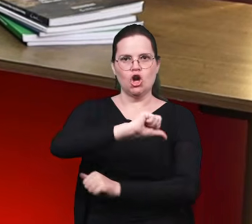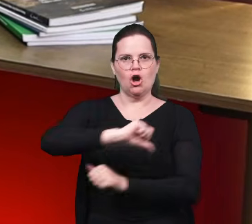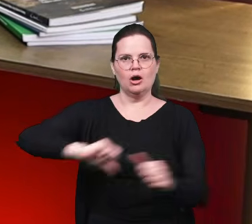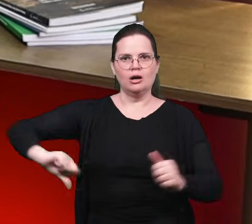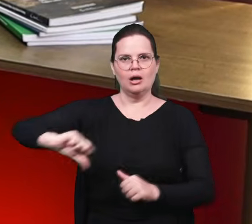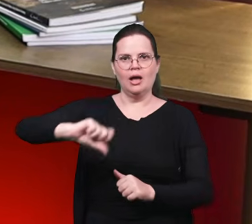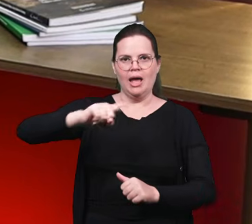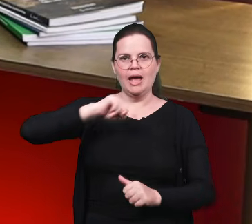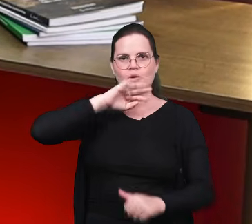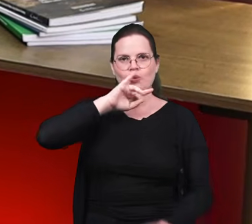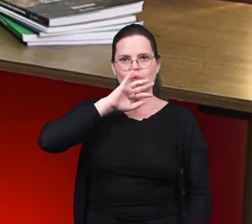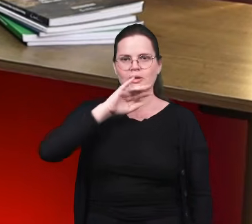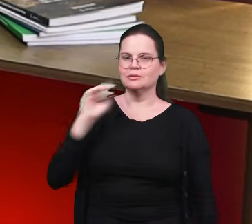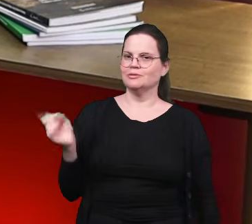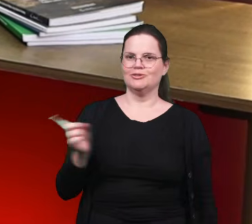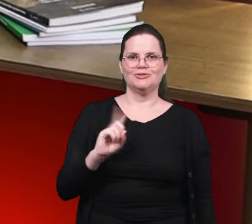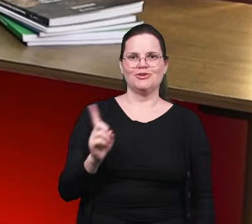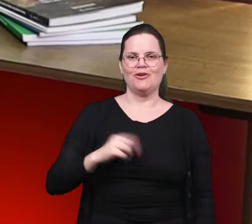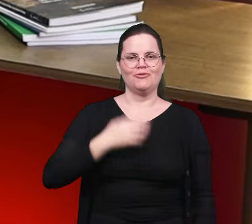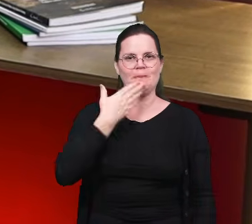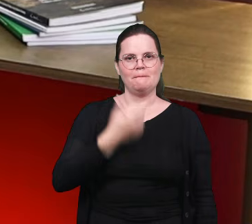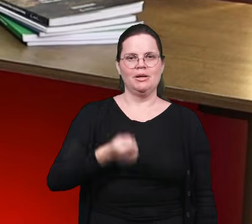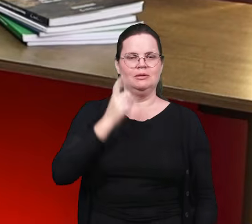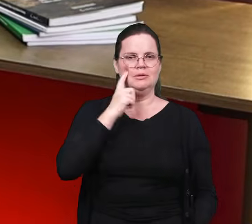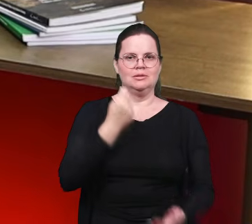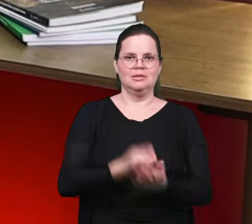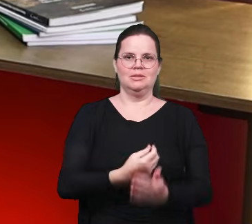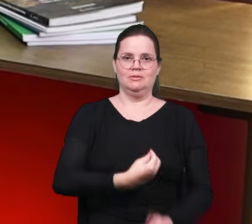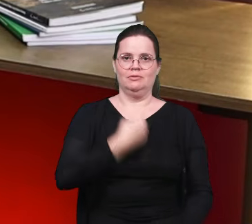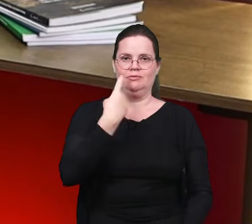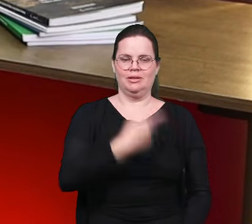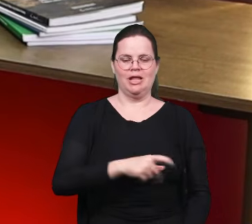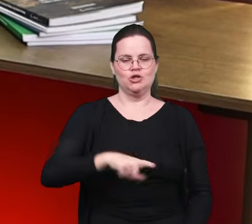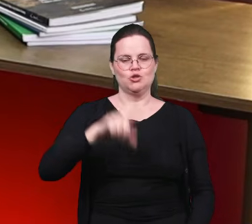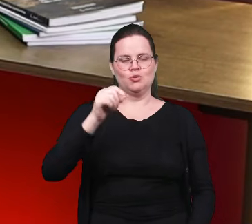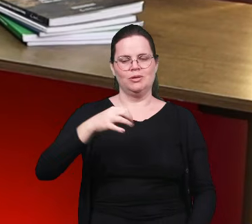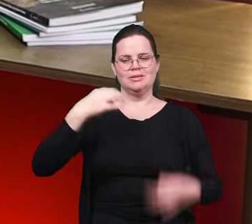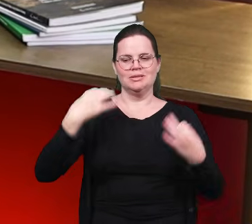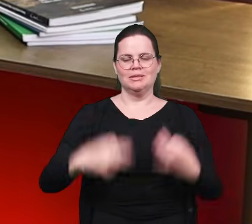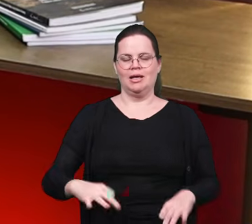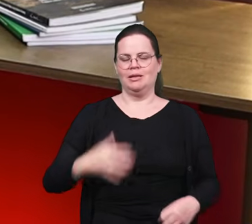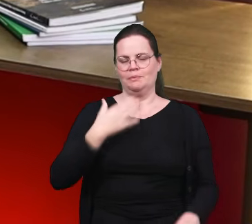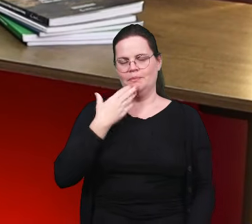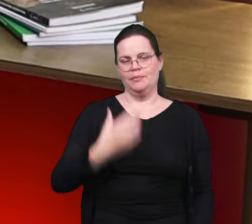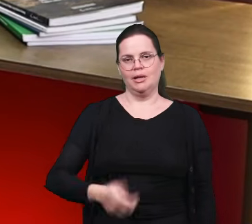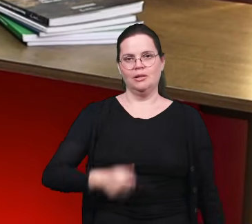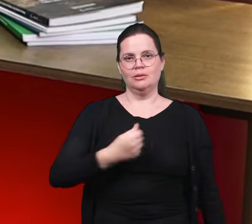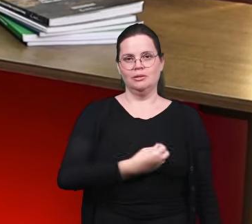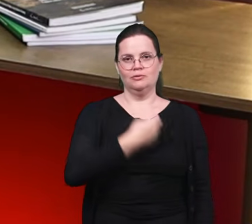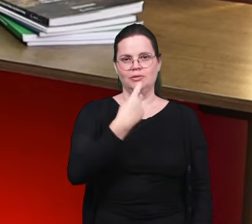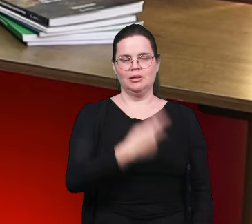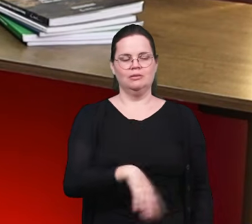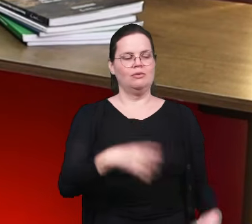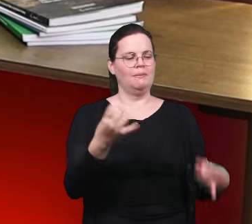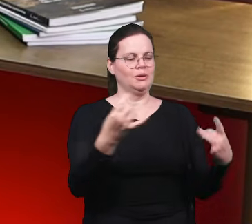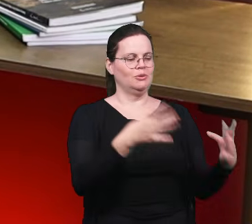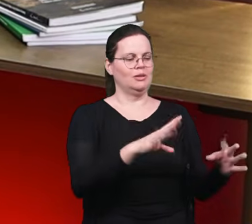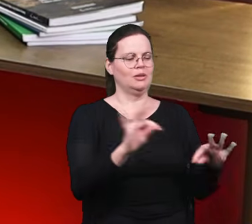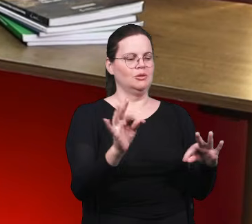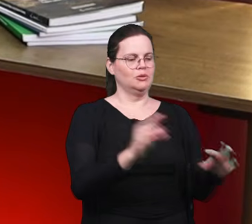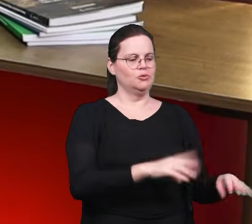estava fazendo a melhor escolha da vida dele. A escolha mais prudente, mais certa da vida dele foi deixar